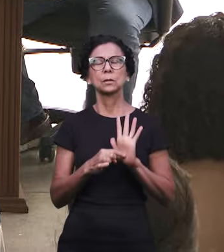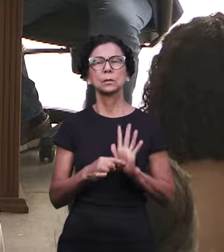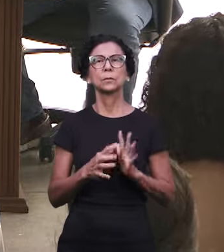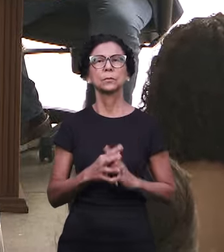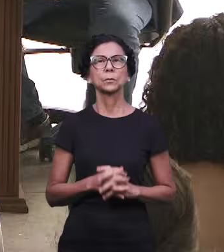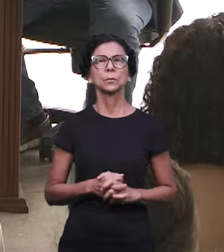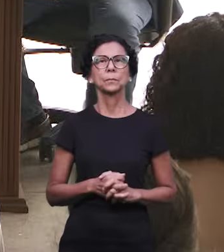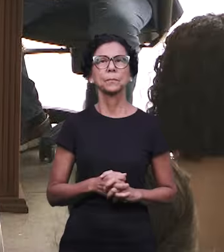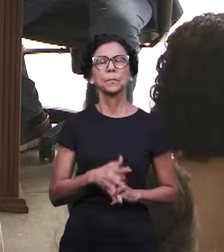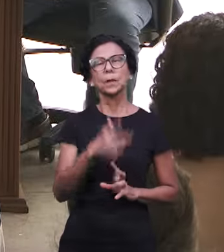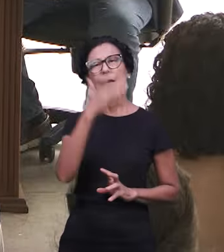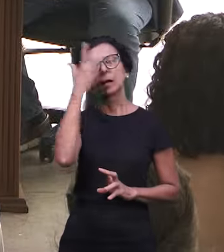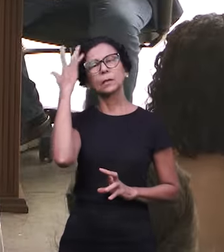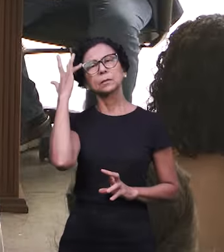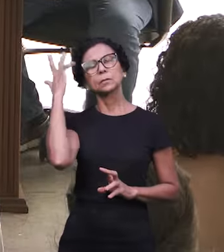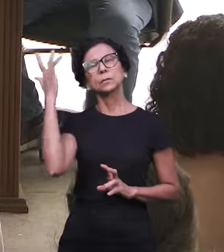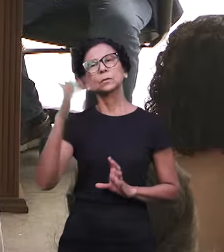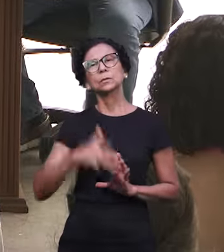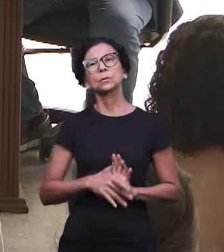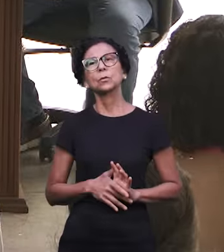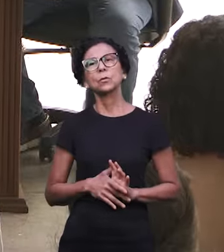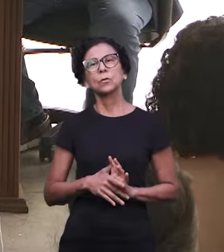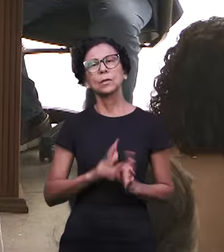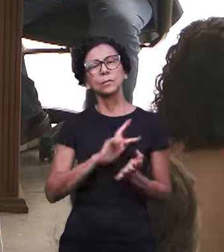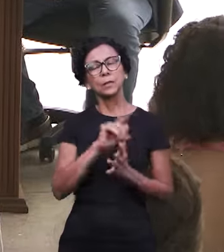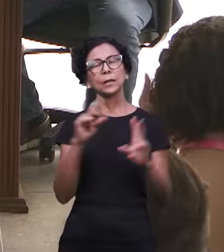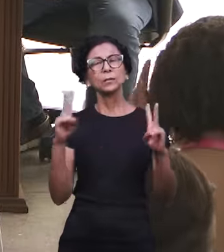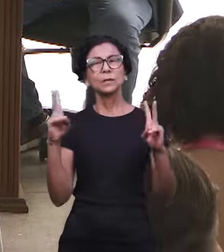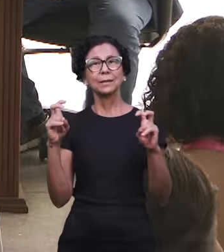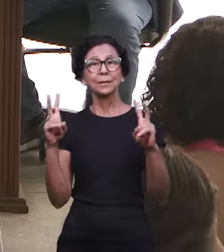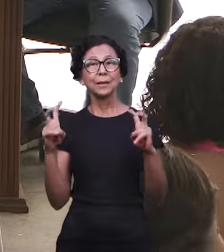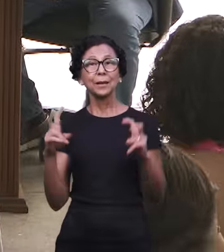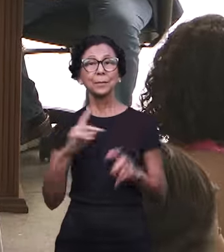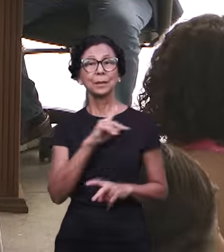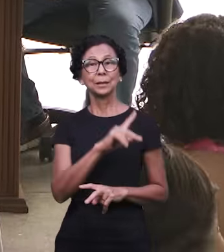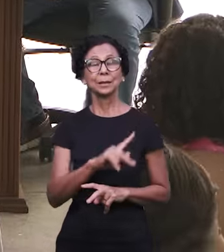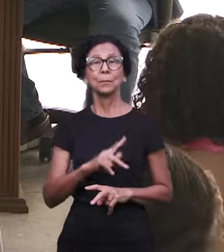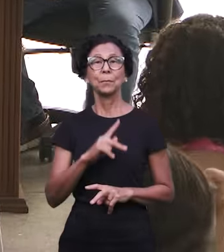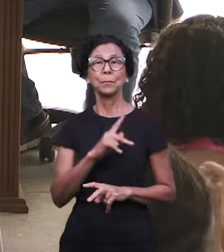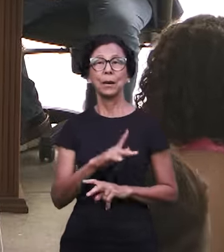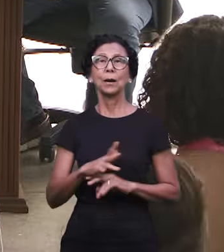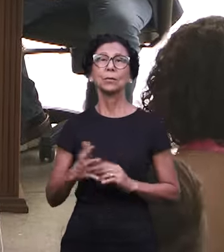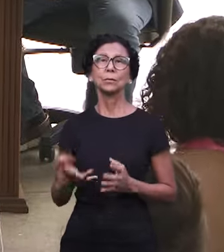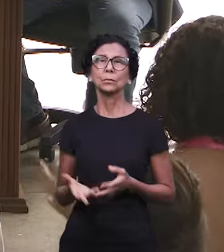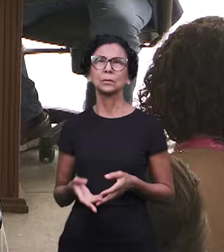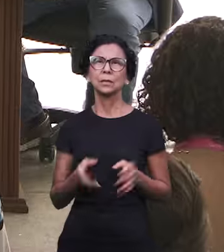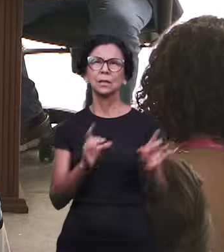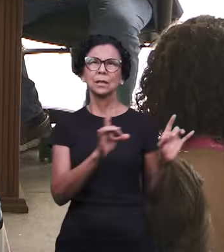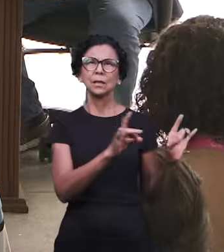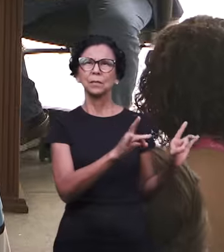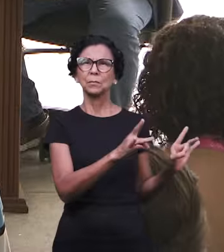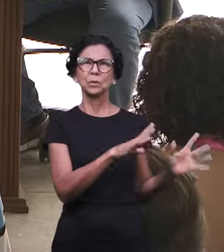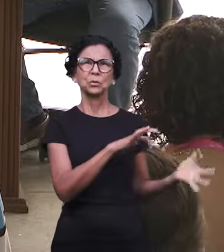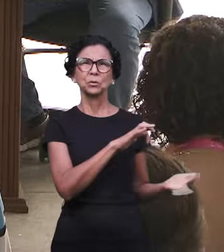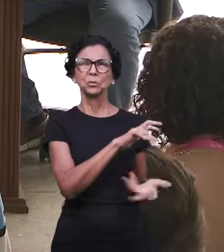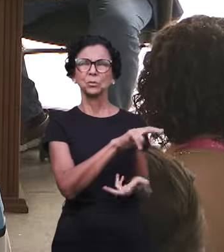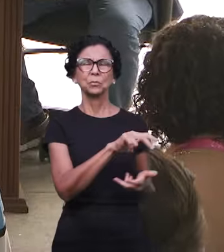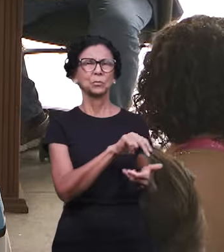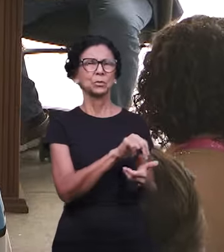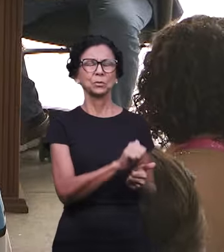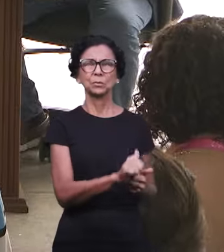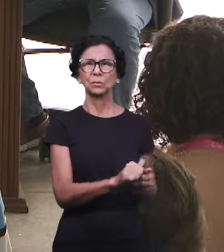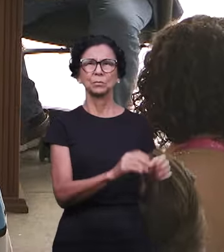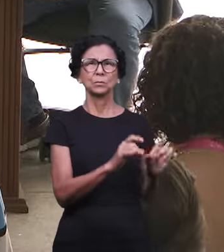que desamparam, mostra Demas, que desamparou Paulo, amando o mundo, o presente século. Ele, ou